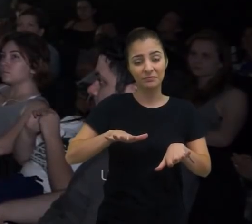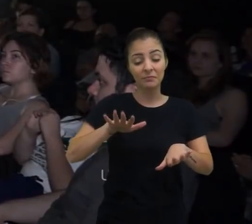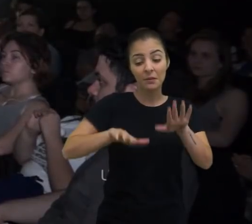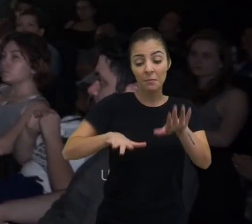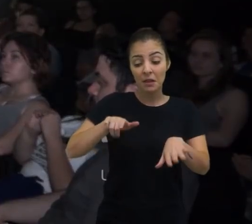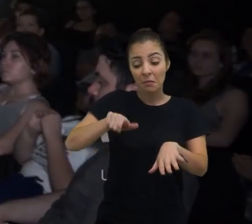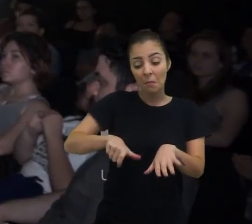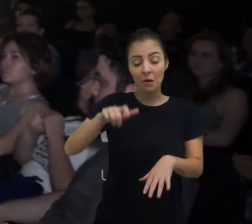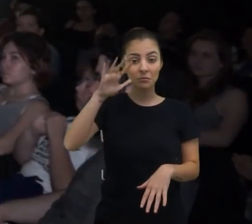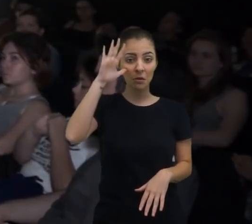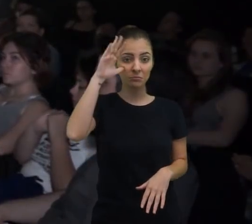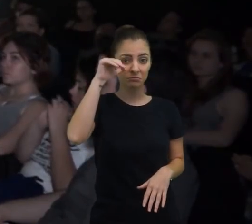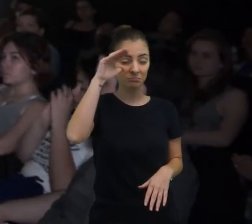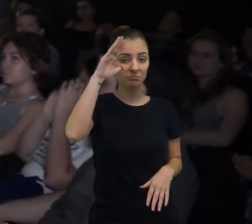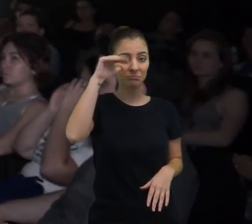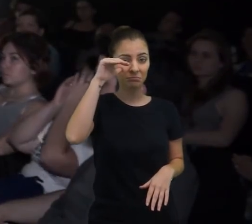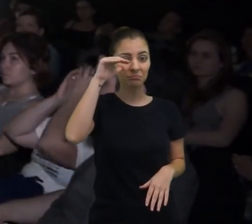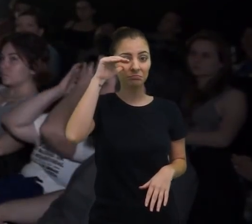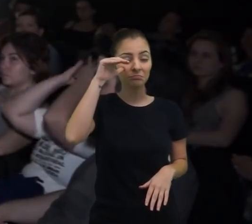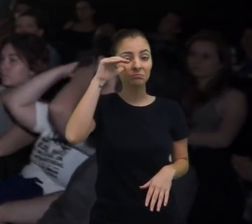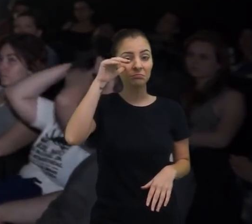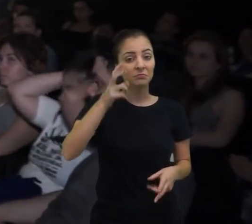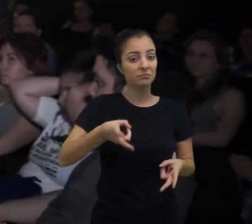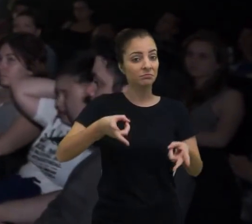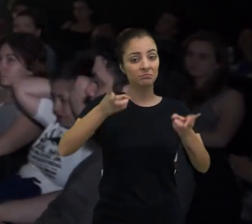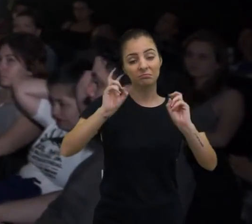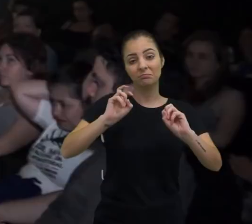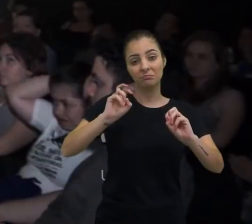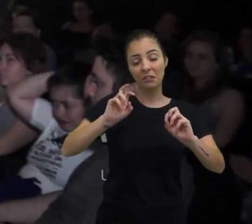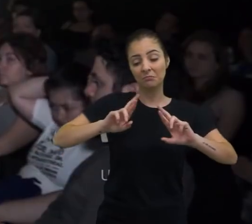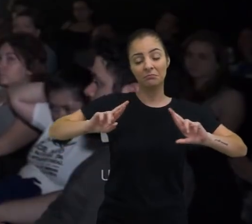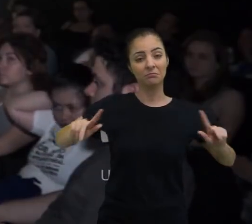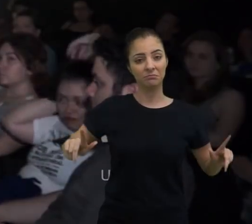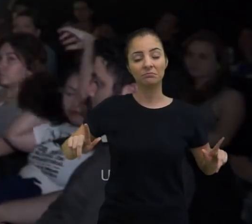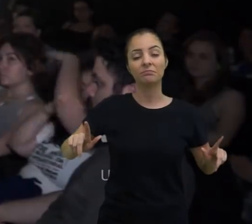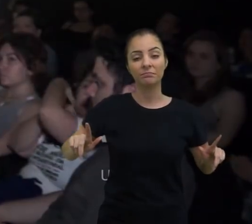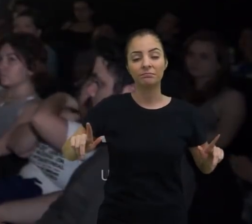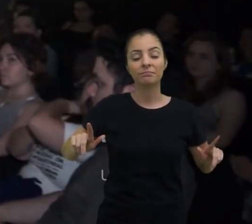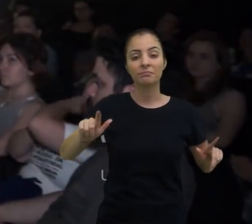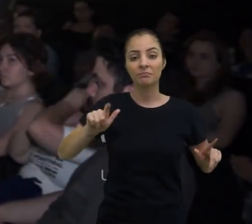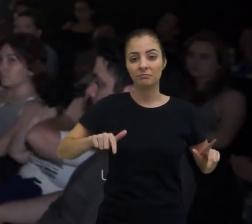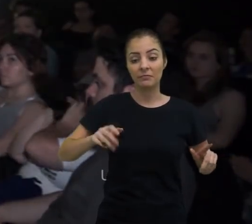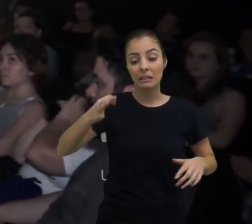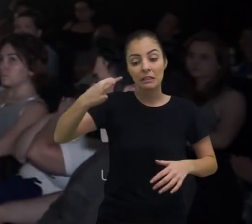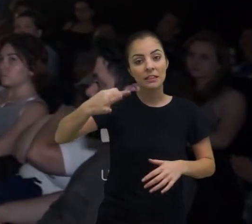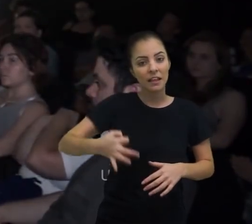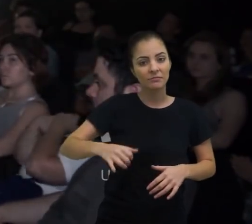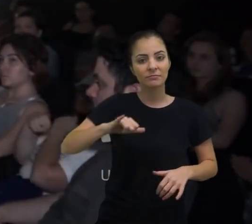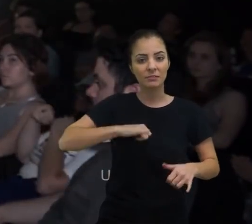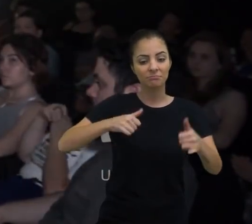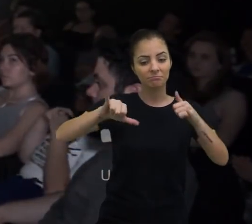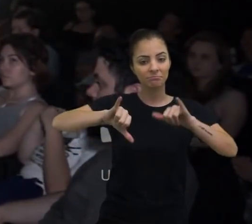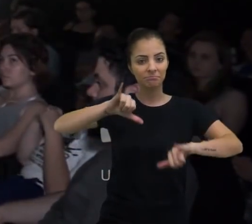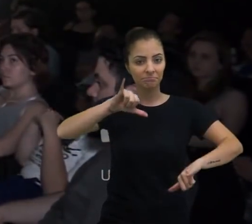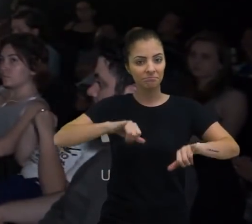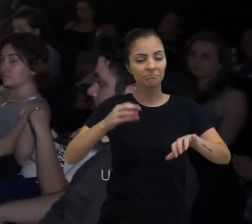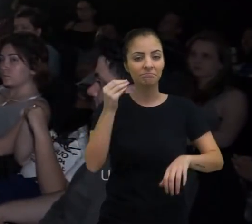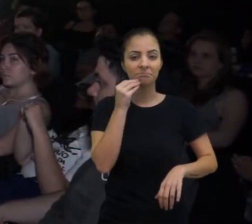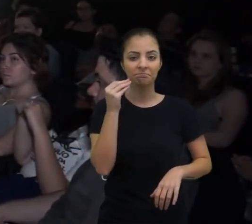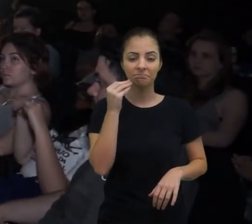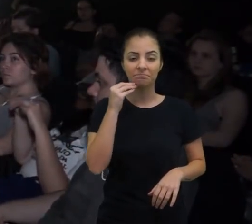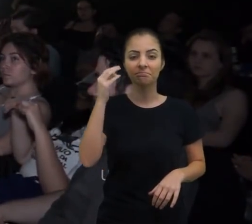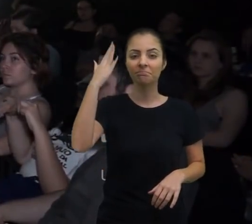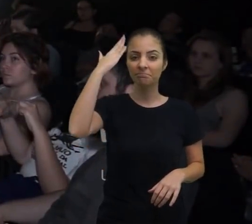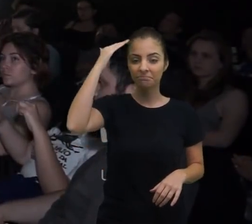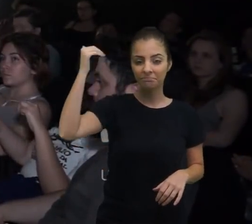observador, ele vai medir o tempo passar diferente. Isso é confirmado no laboratório. Tem um experimento bem famoso que